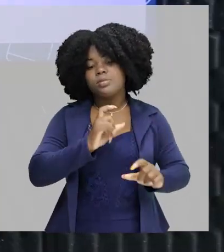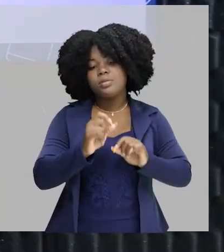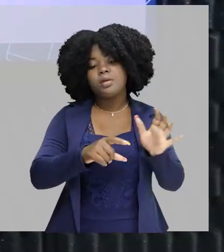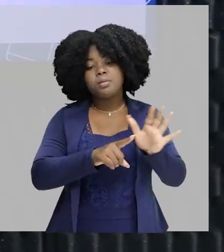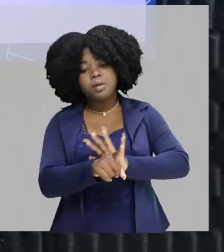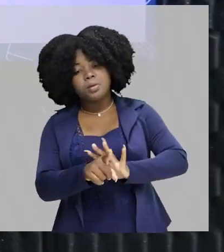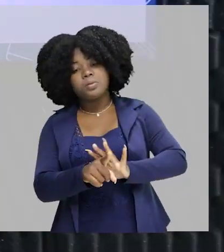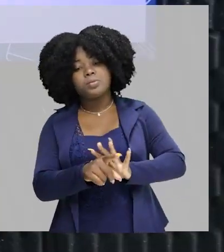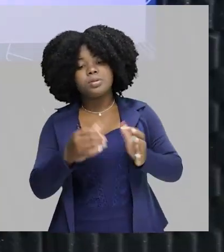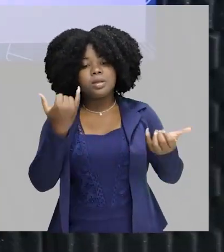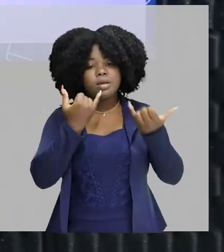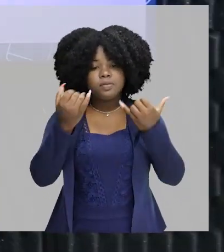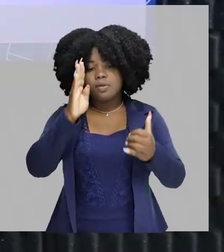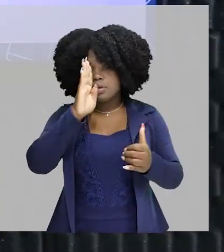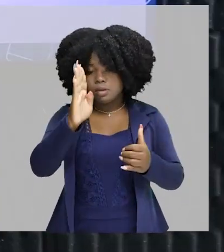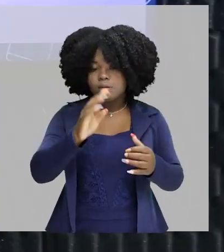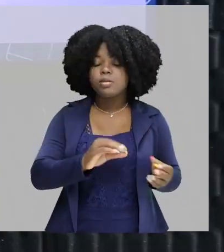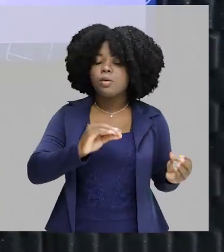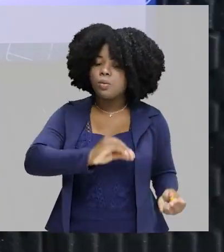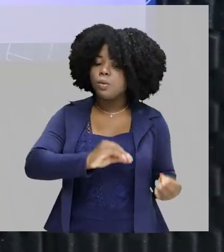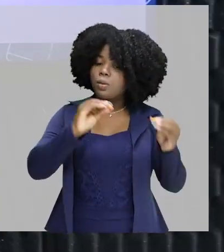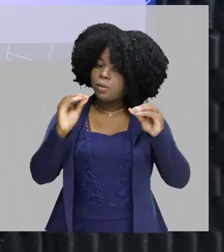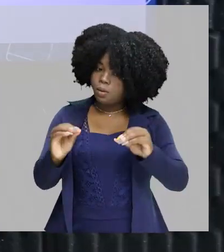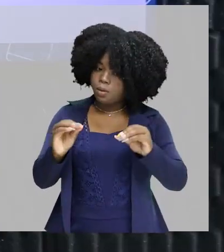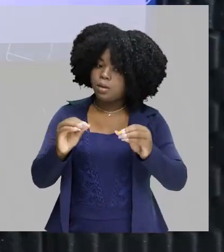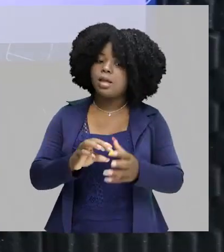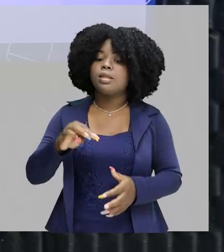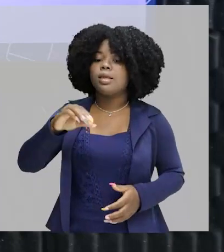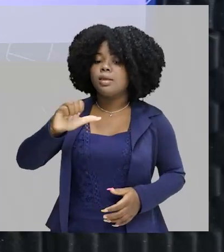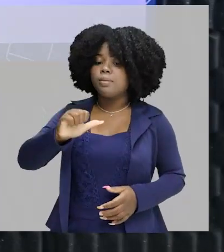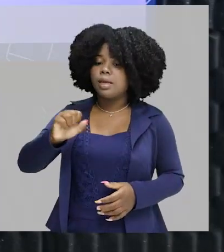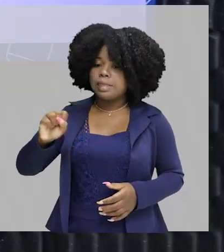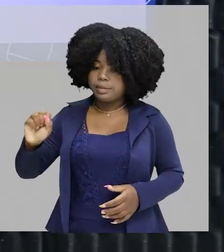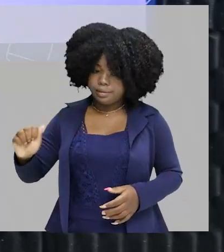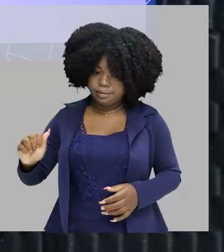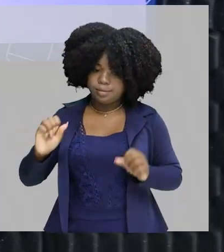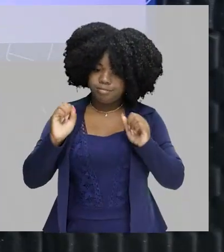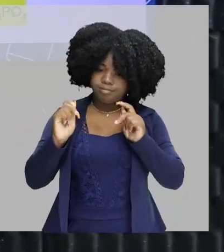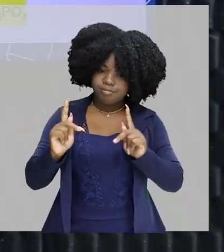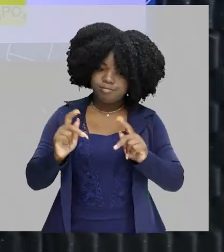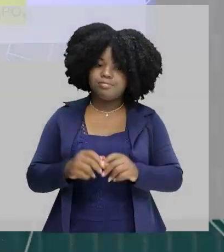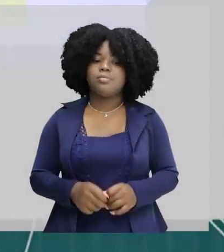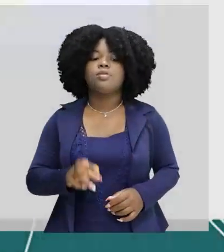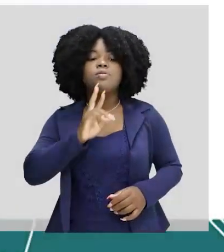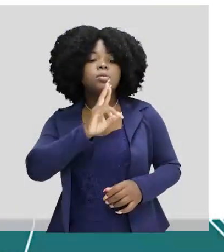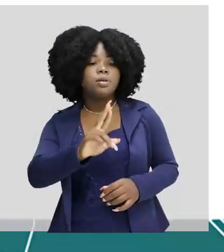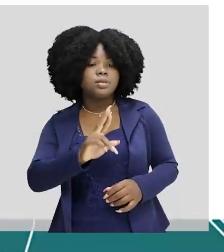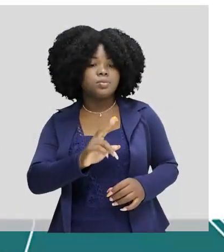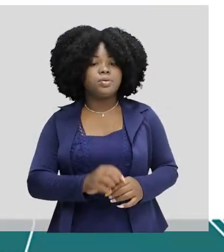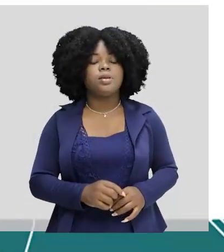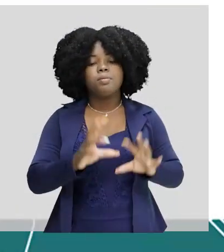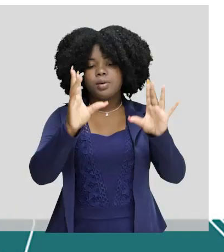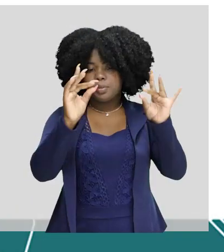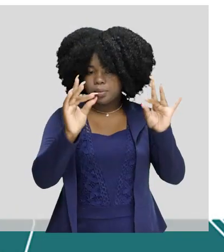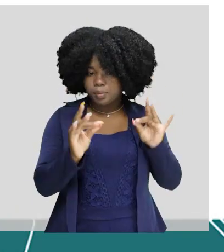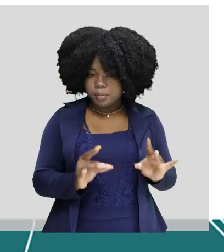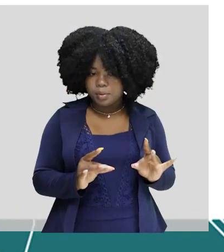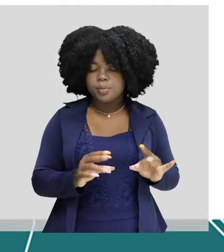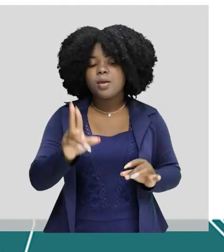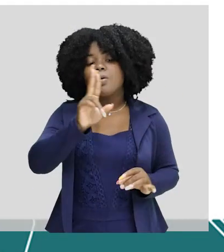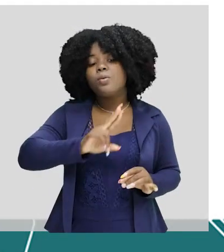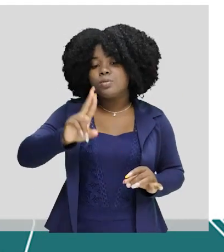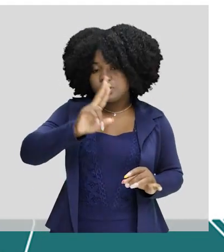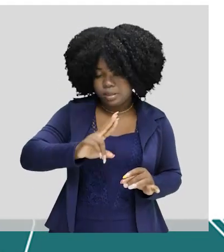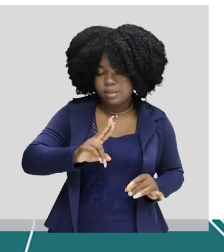pergunta e o dado e a pergunta estão expressos em massa. Então, vamos resolver utilizando